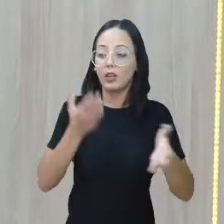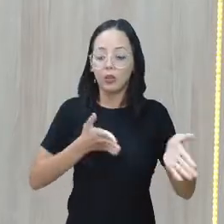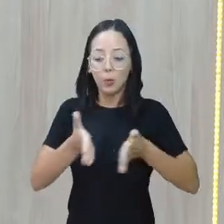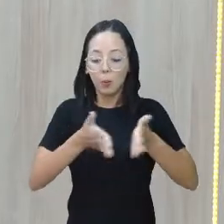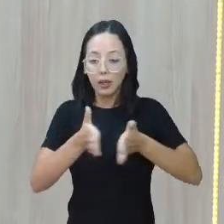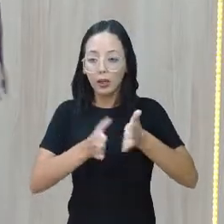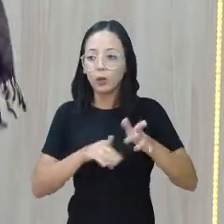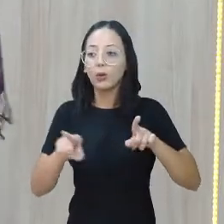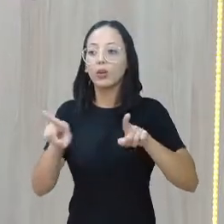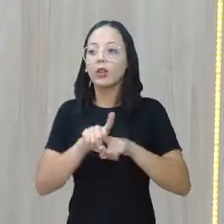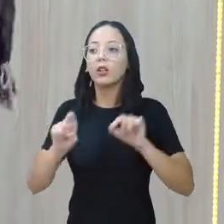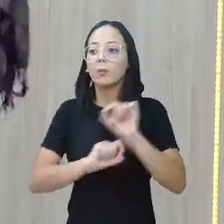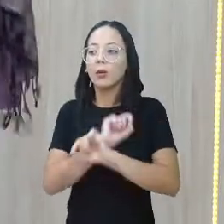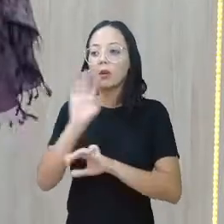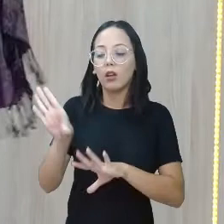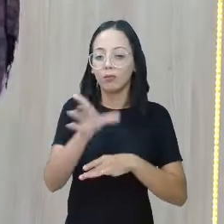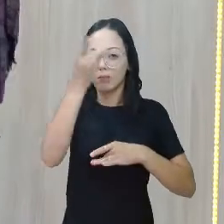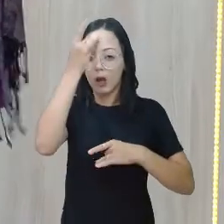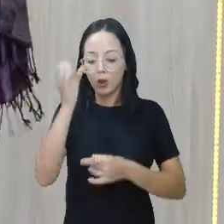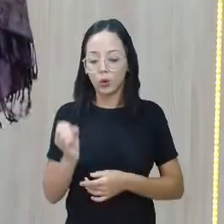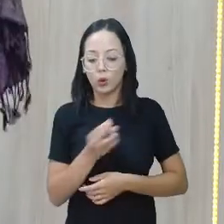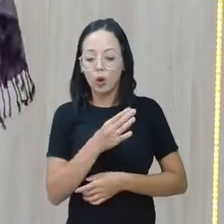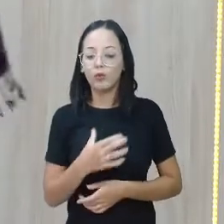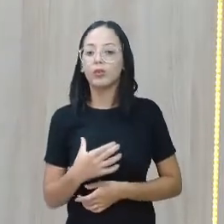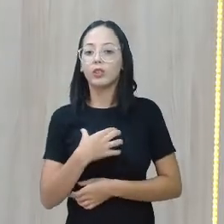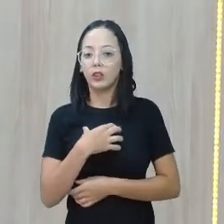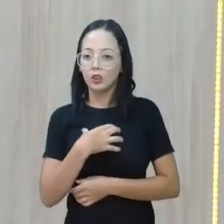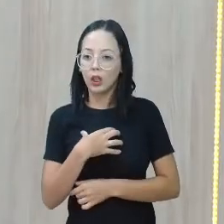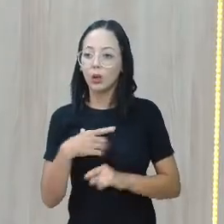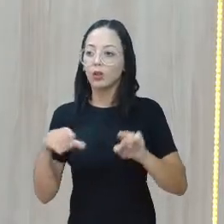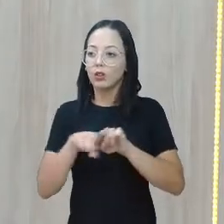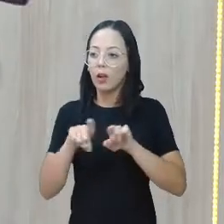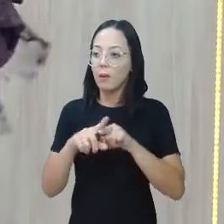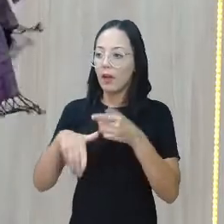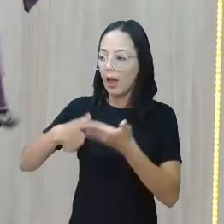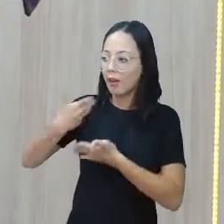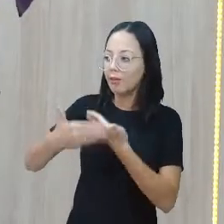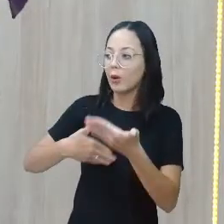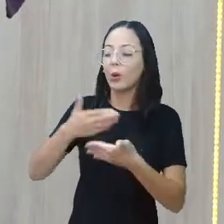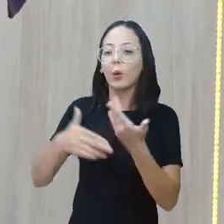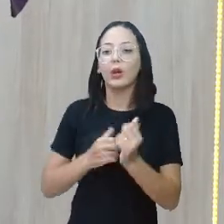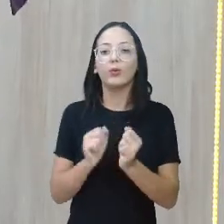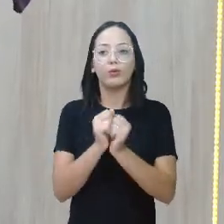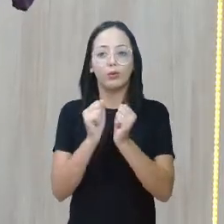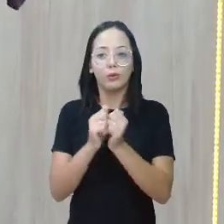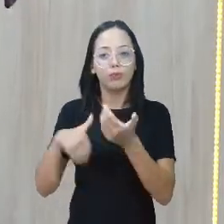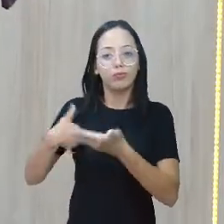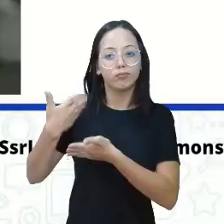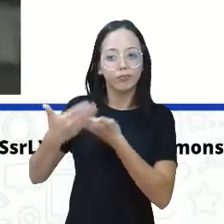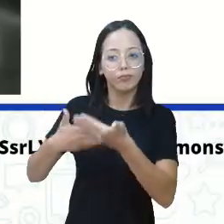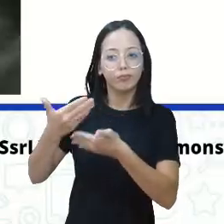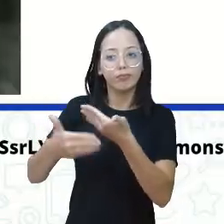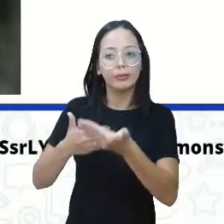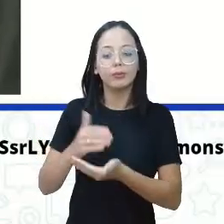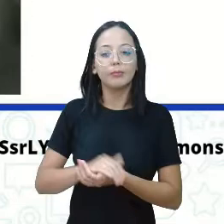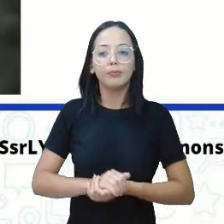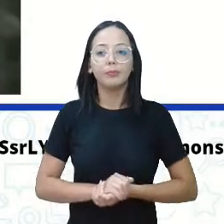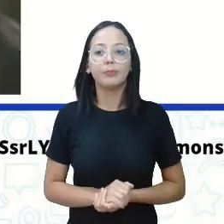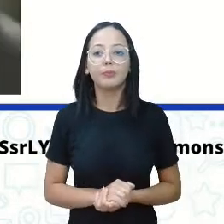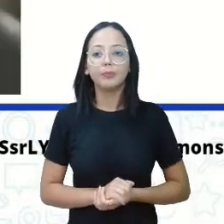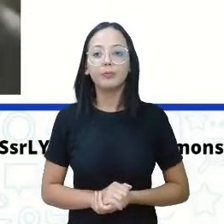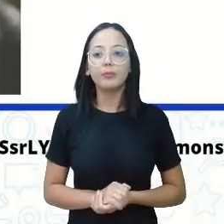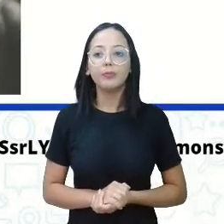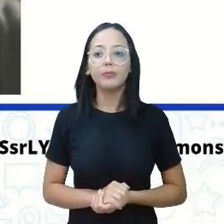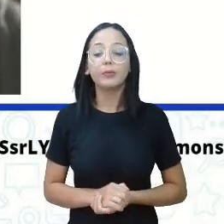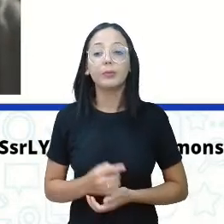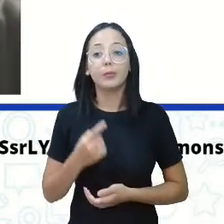também incorporaram os novos estilos. Eles também evoluíram junto, né, com o tempo. Olha aqui, outro